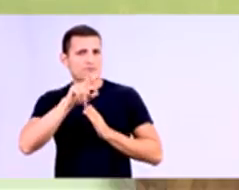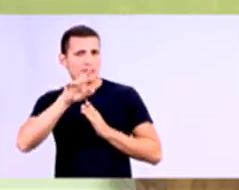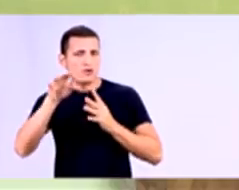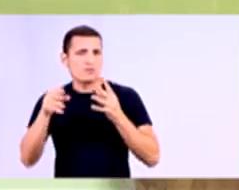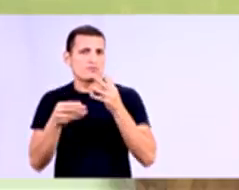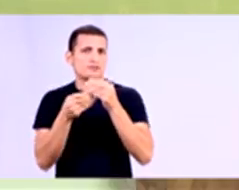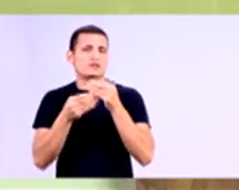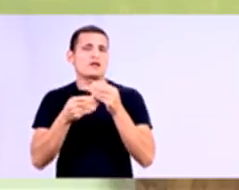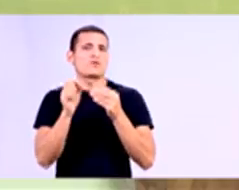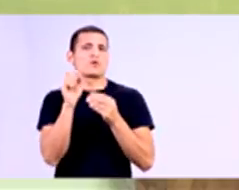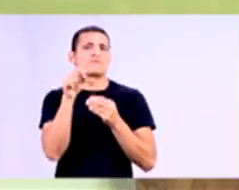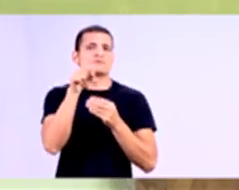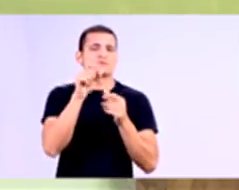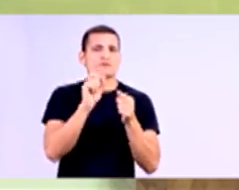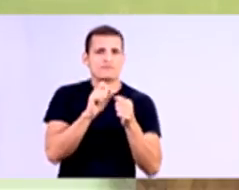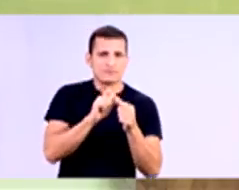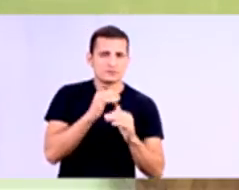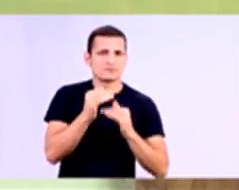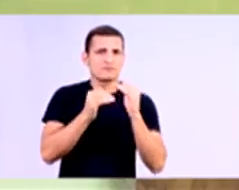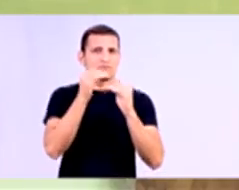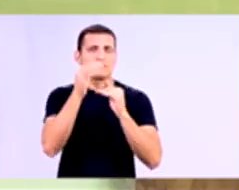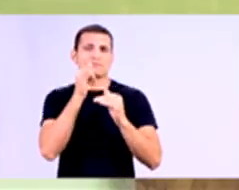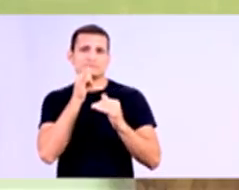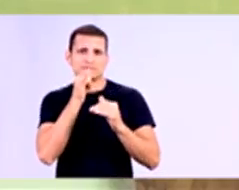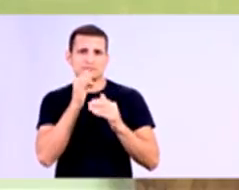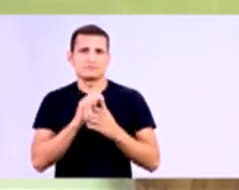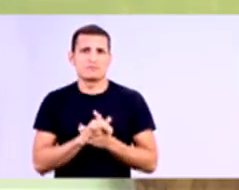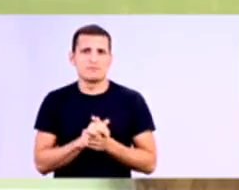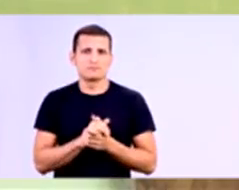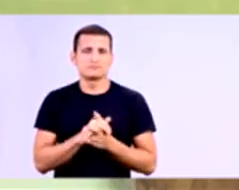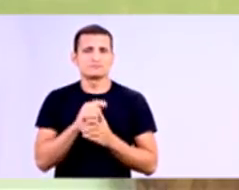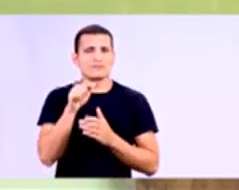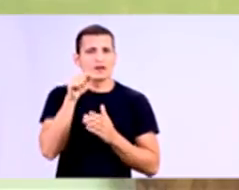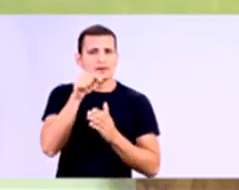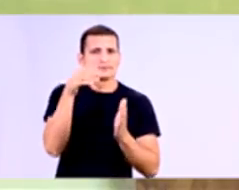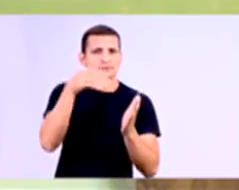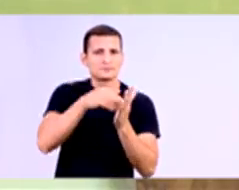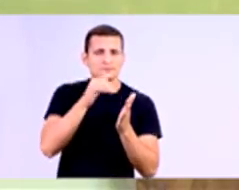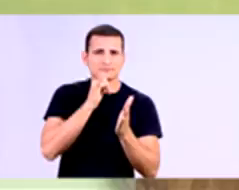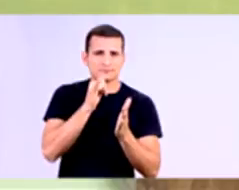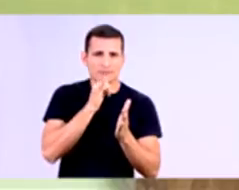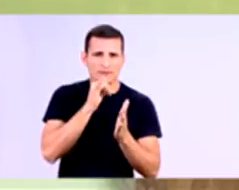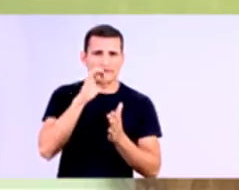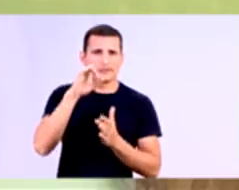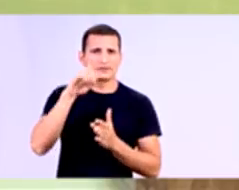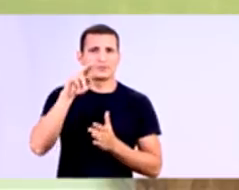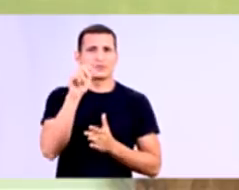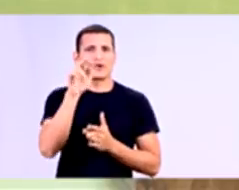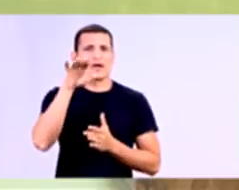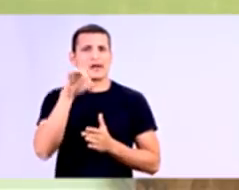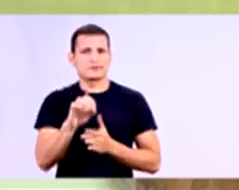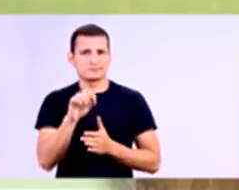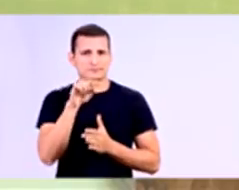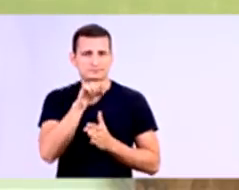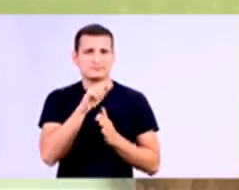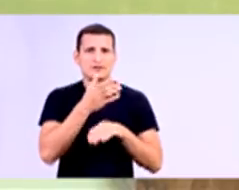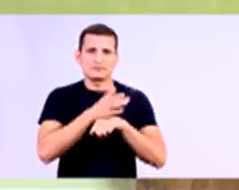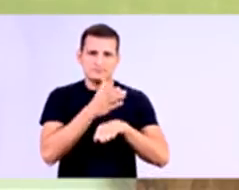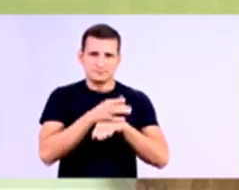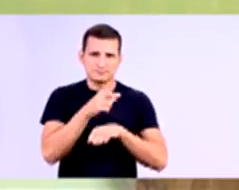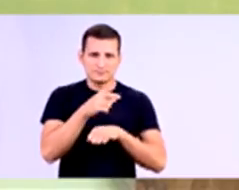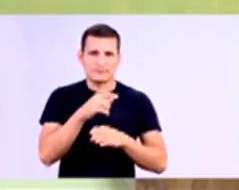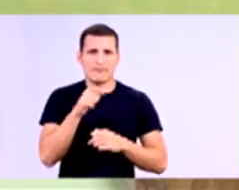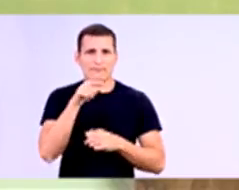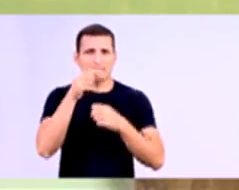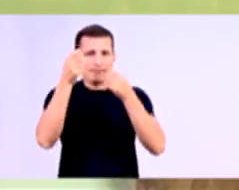complementar aquele que você desenvolveu. Por exemplo, esse último exemplo que o Eduardo passou, essa atividade,